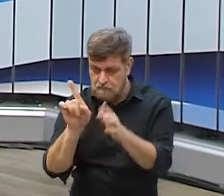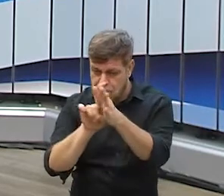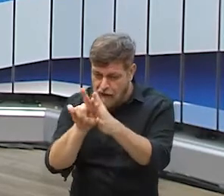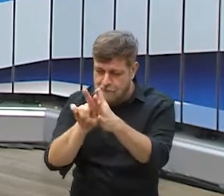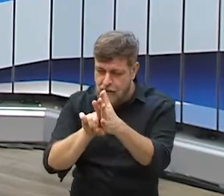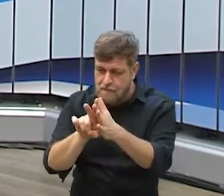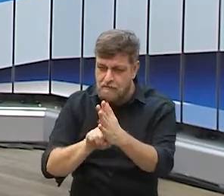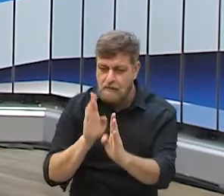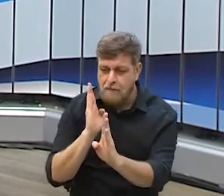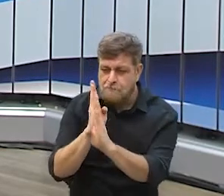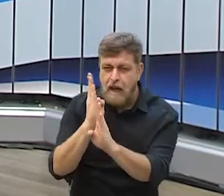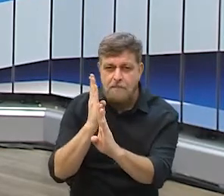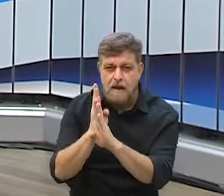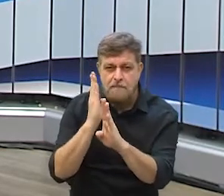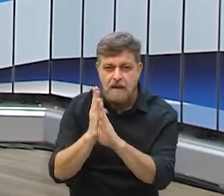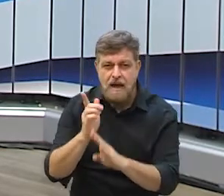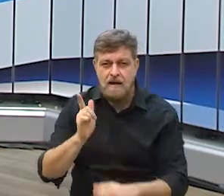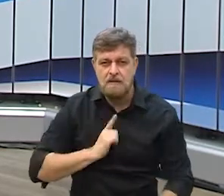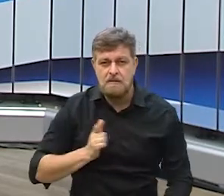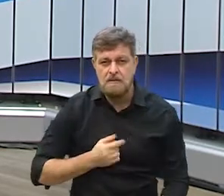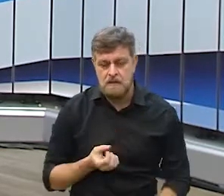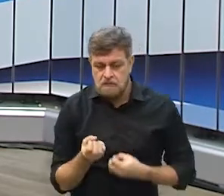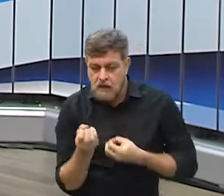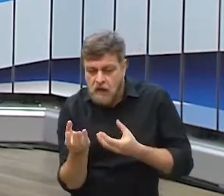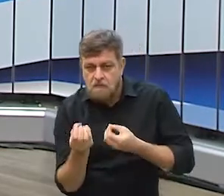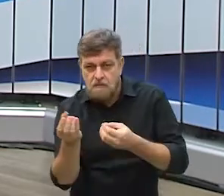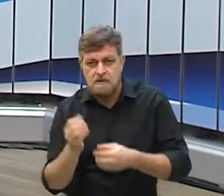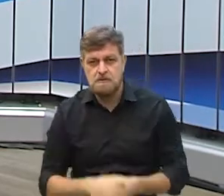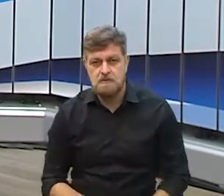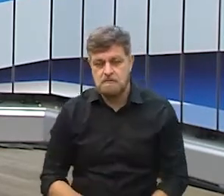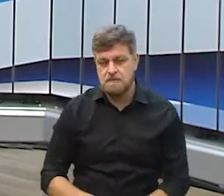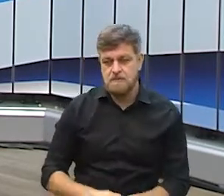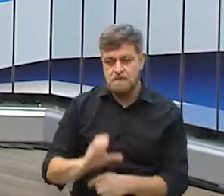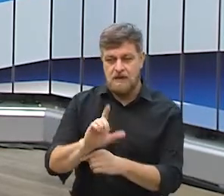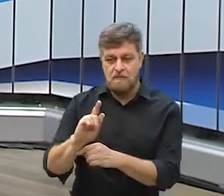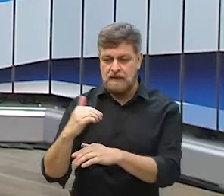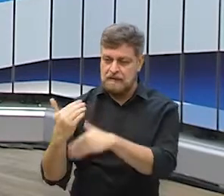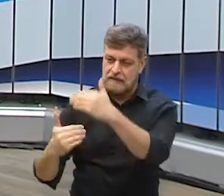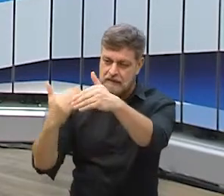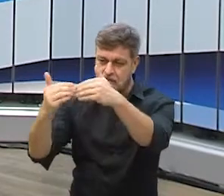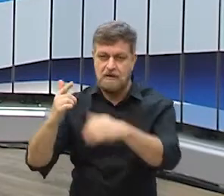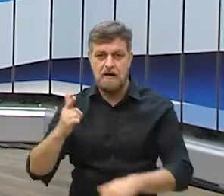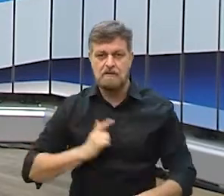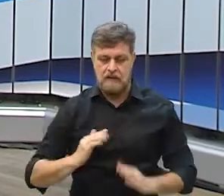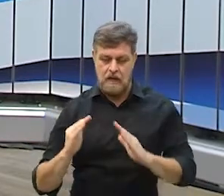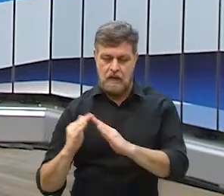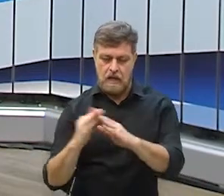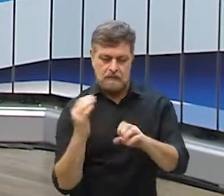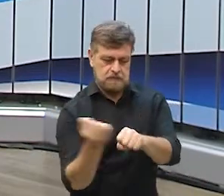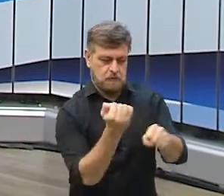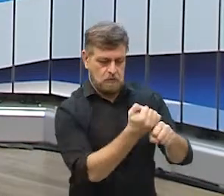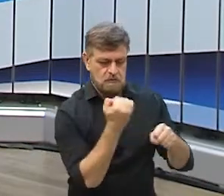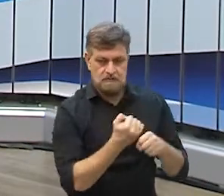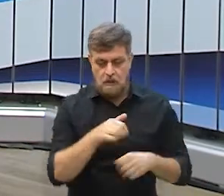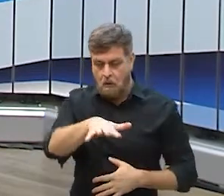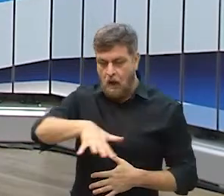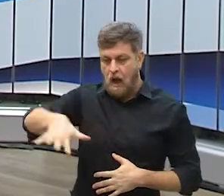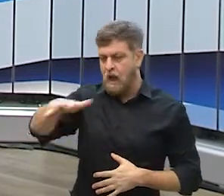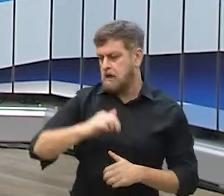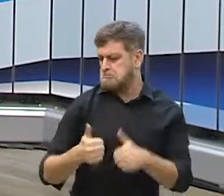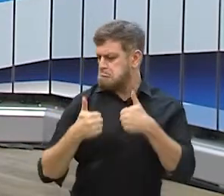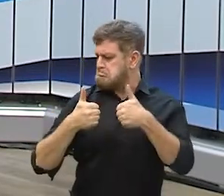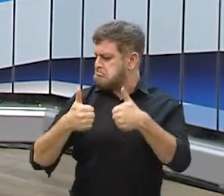você encontra diversos portais falando em distrito em ascensão, lançamentos imobiliários, área